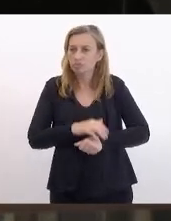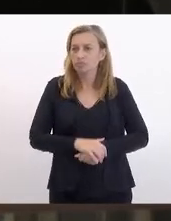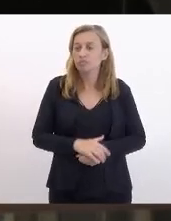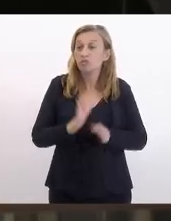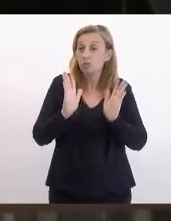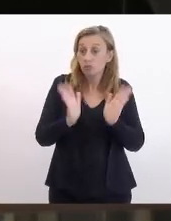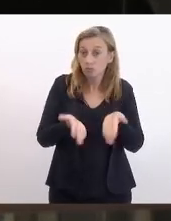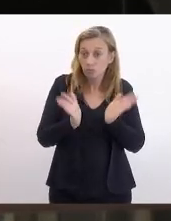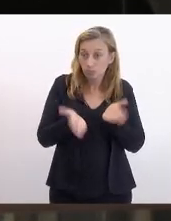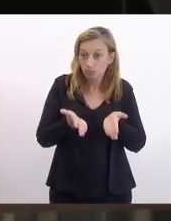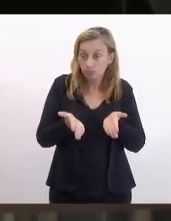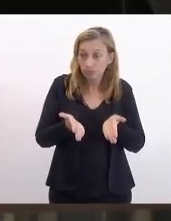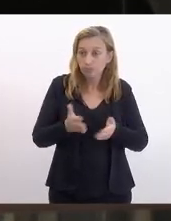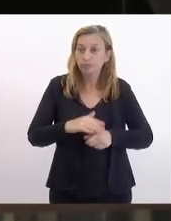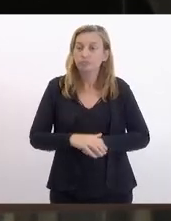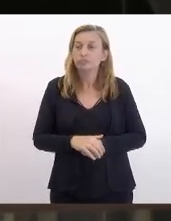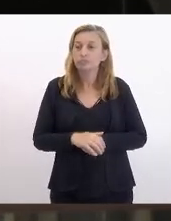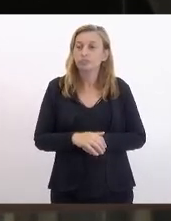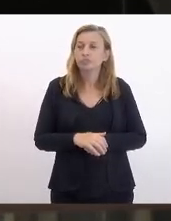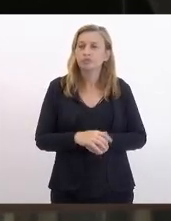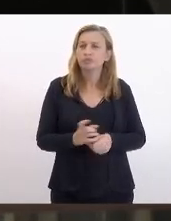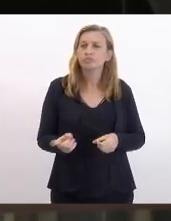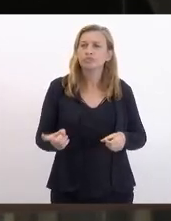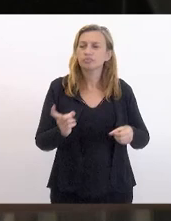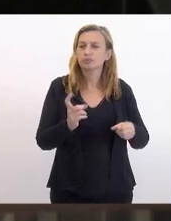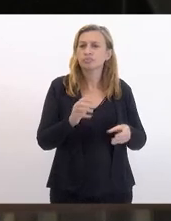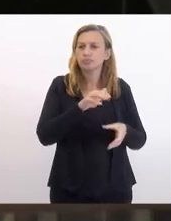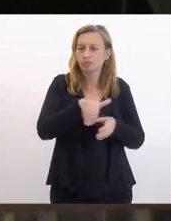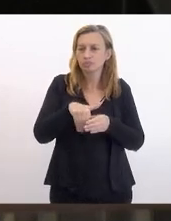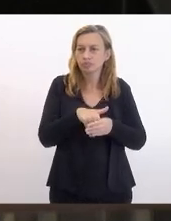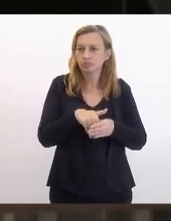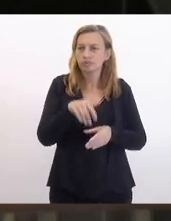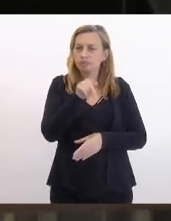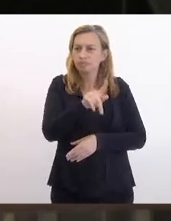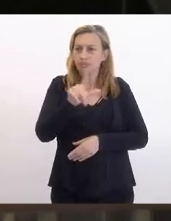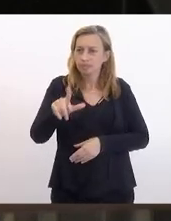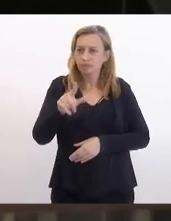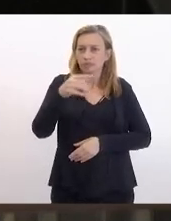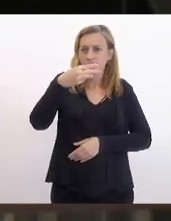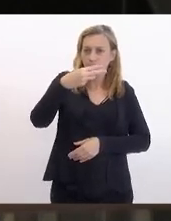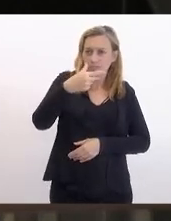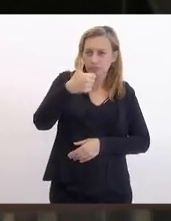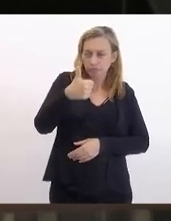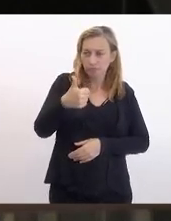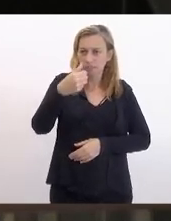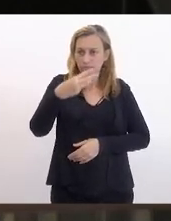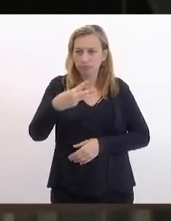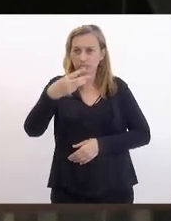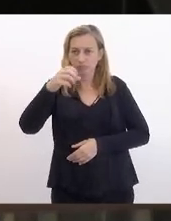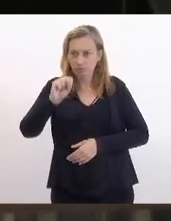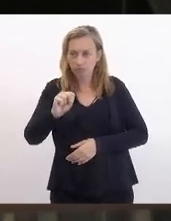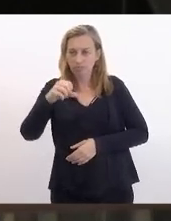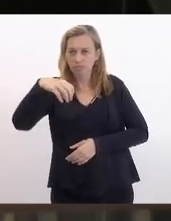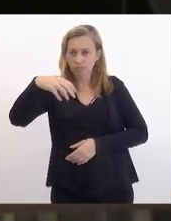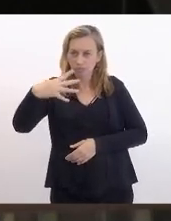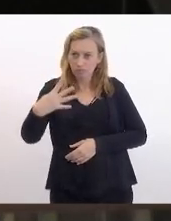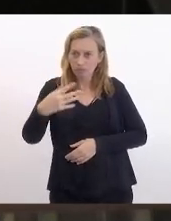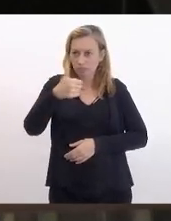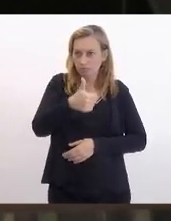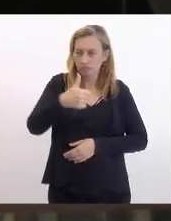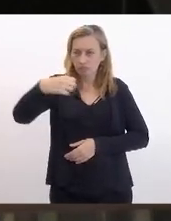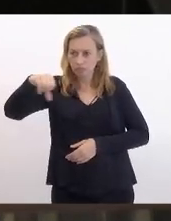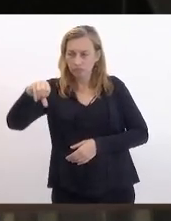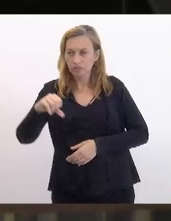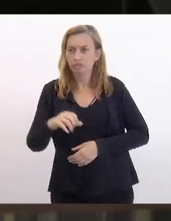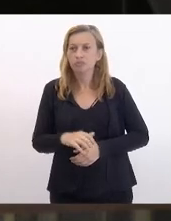e hoje voltamos até L3 84/2019 que Anistia